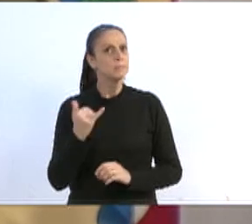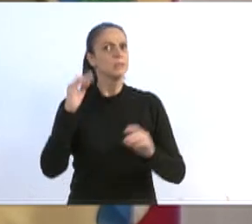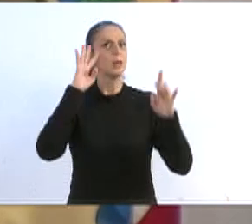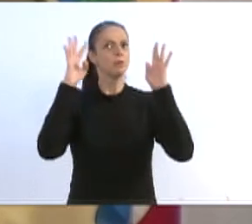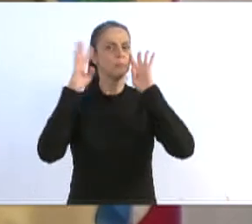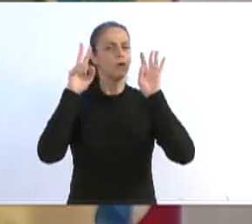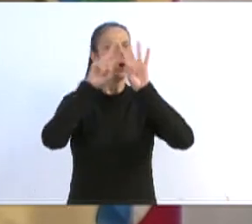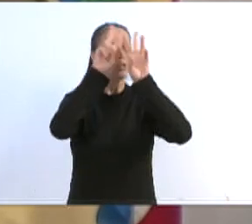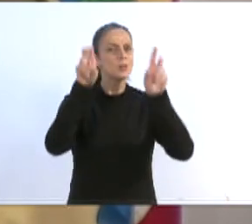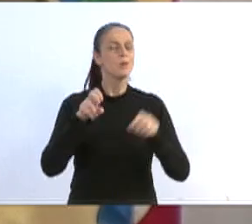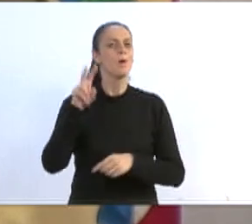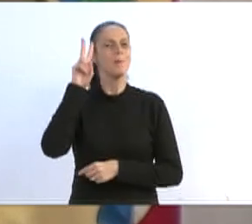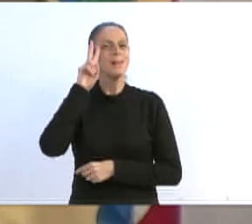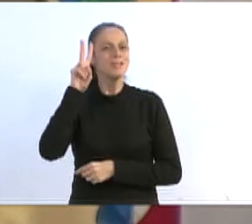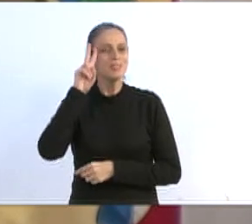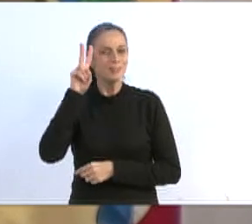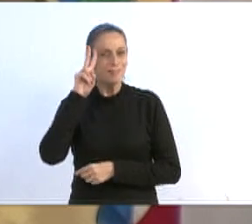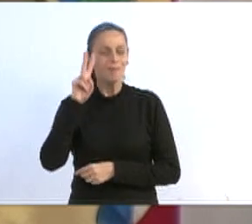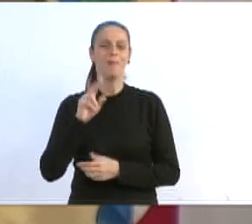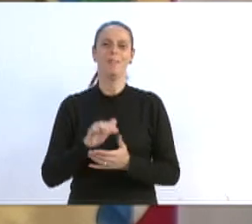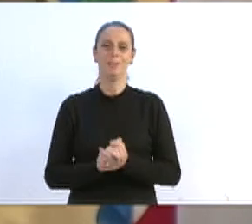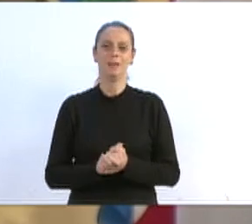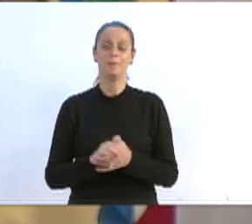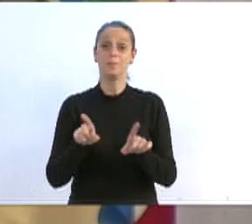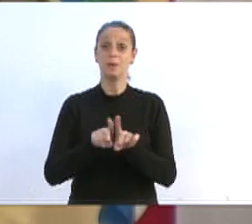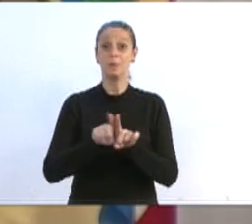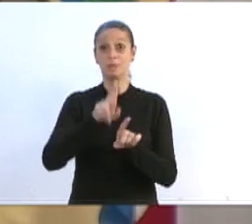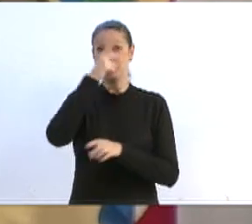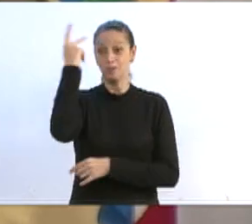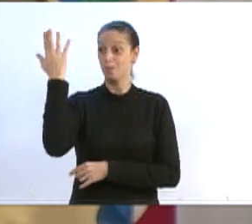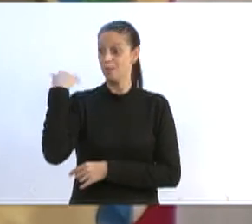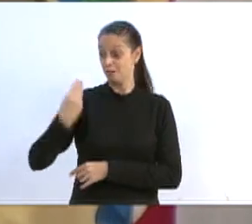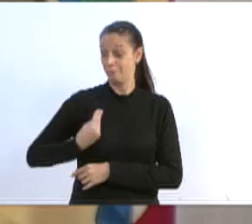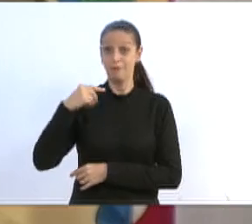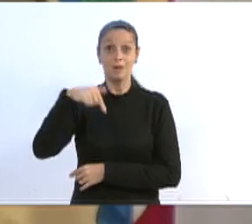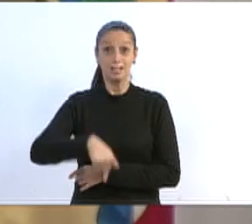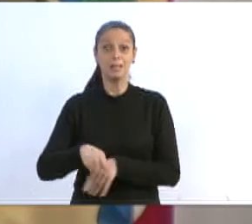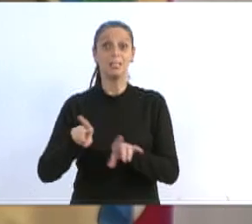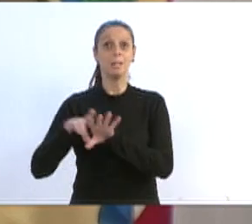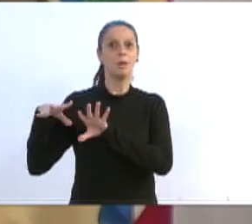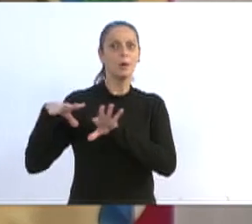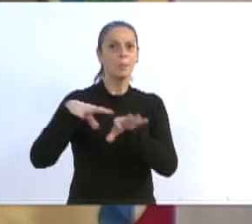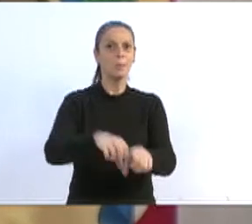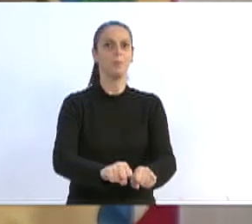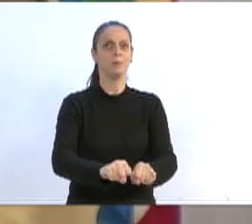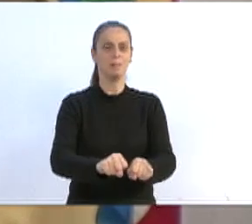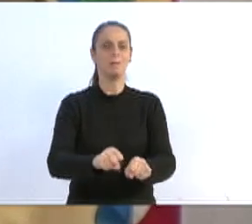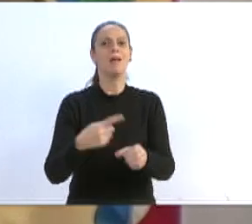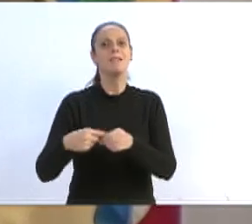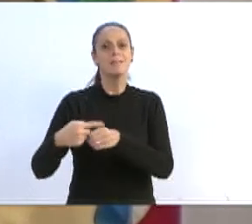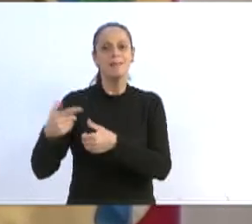sobre a nossa memória, sobre os nossos antepassados e sobre a colonização do Vale do Itajaí. Muito obrigado.